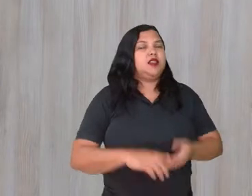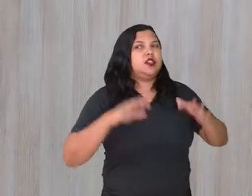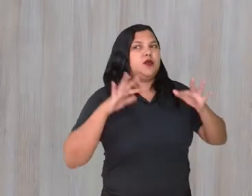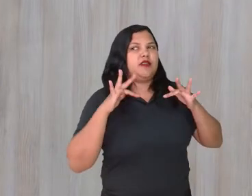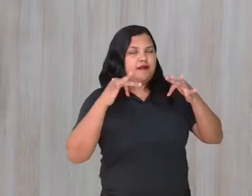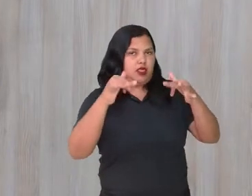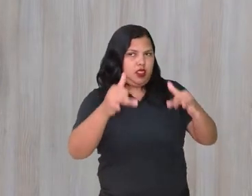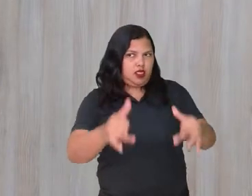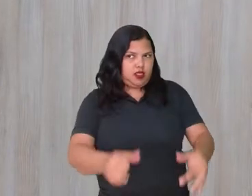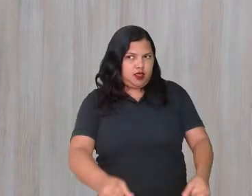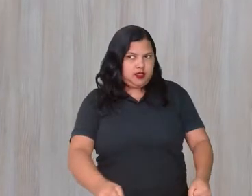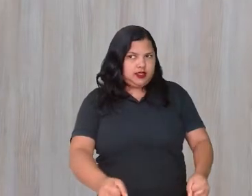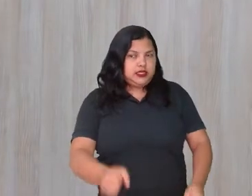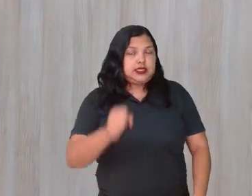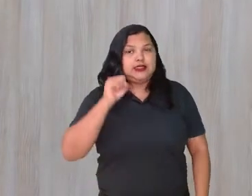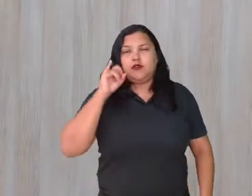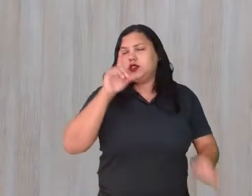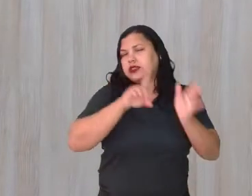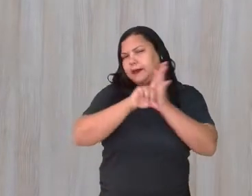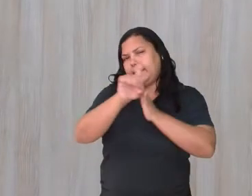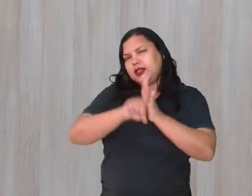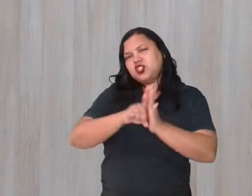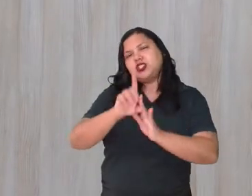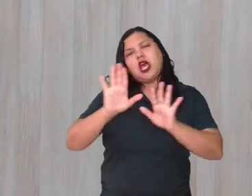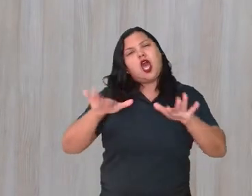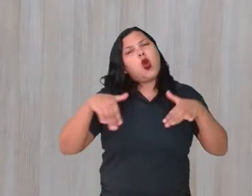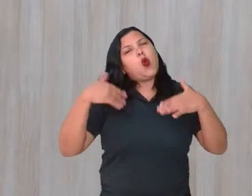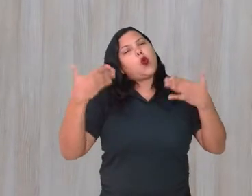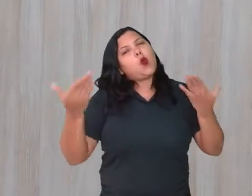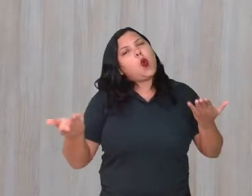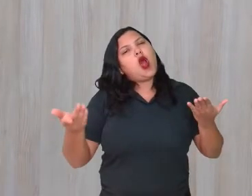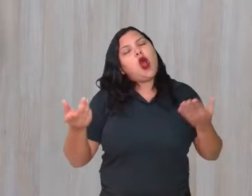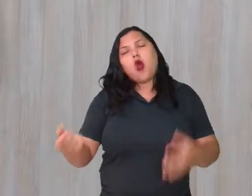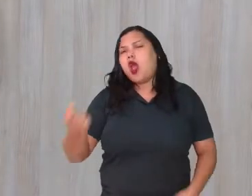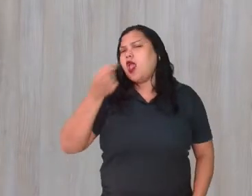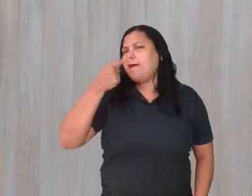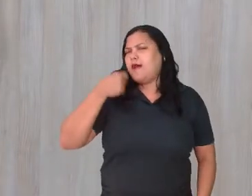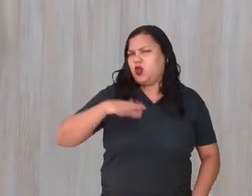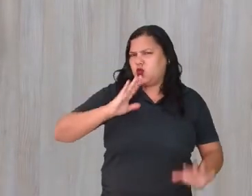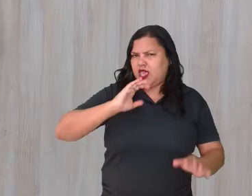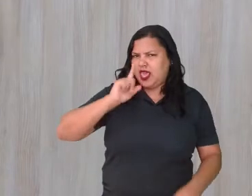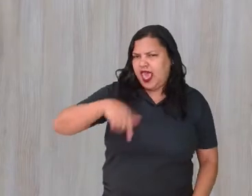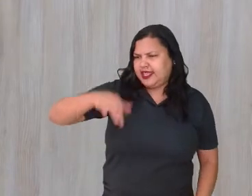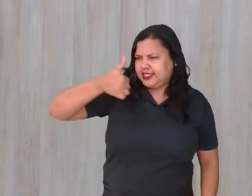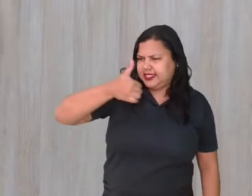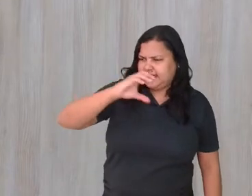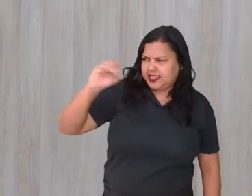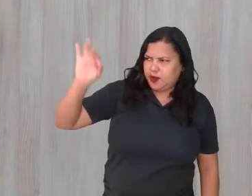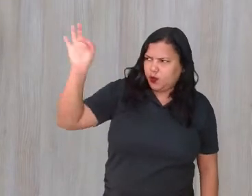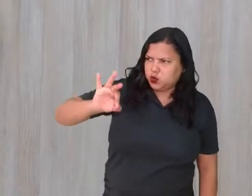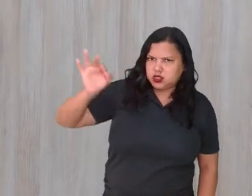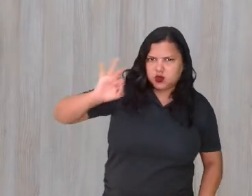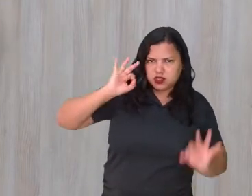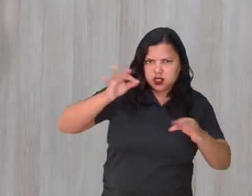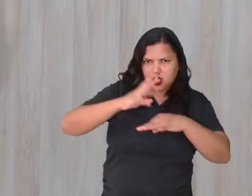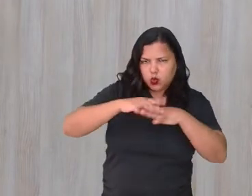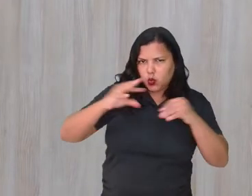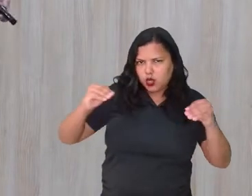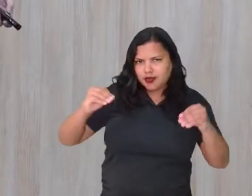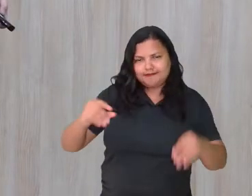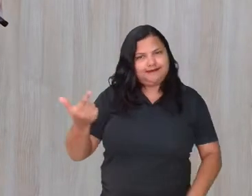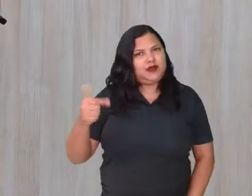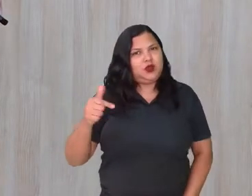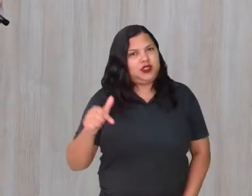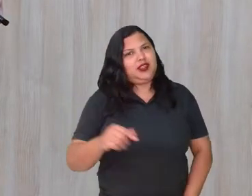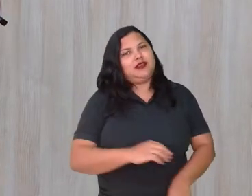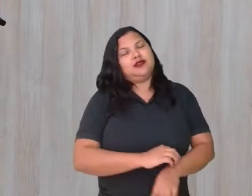seja, se você pesquisar aí qual medicamento que é 100% certo de resolver determinado problema, tá bom? Então a